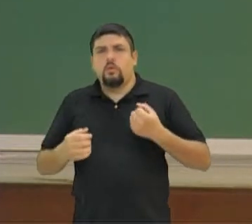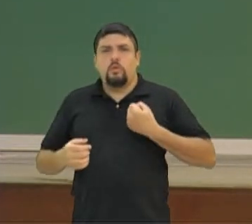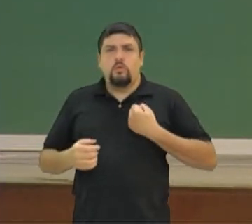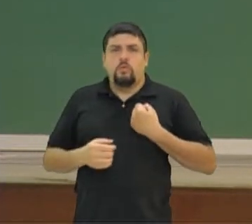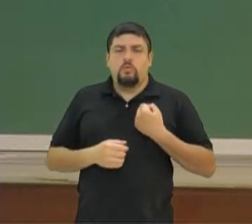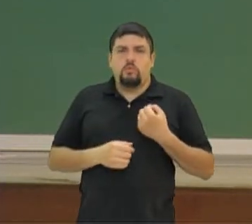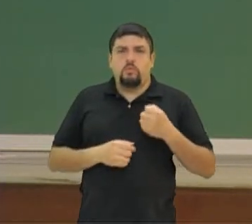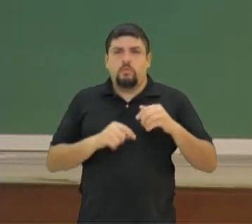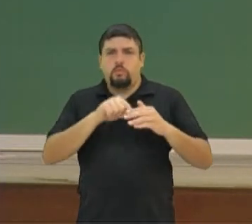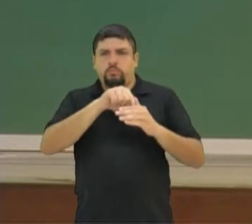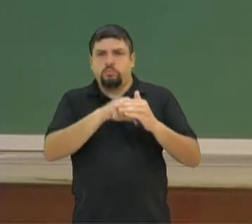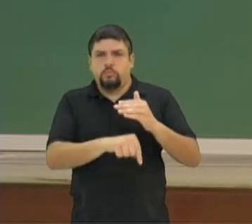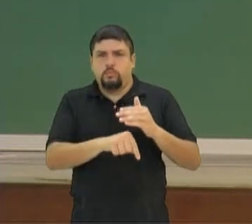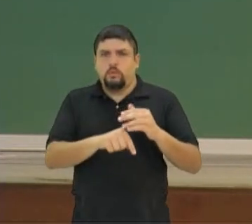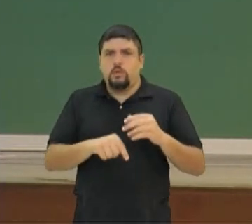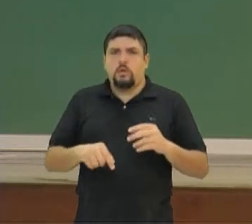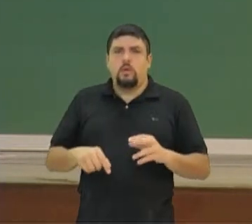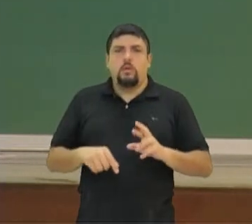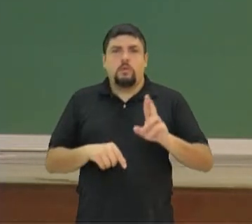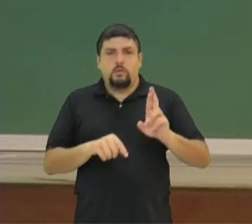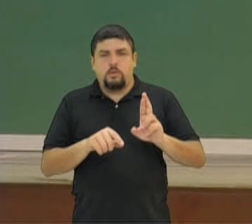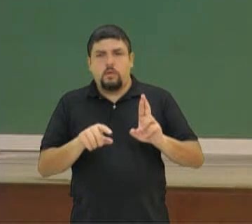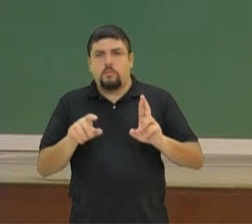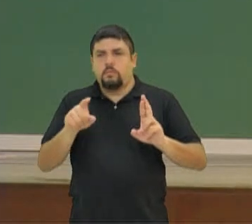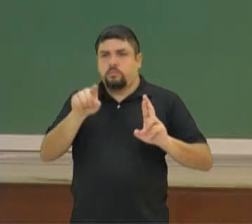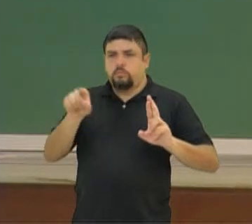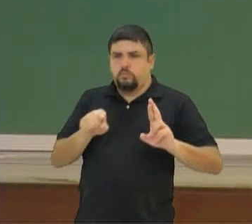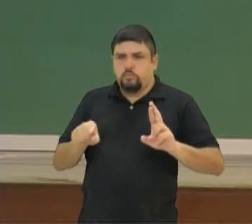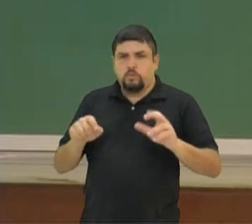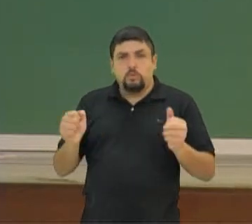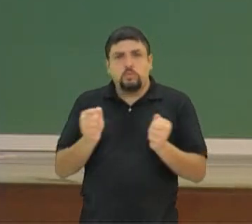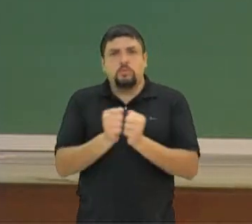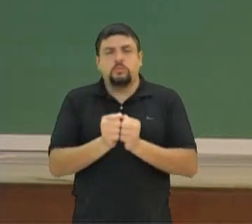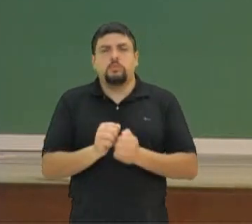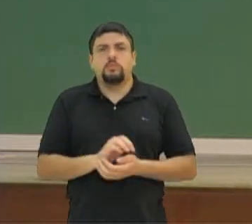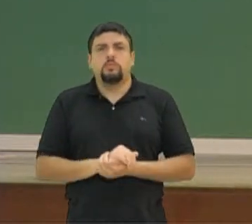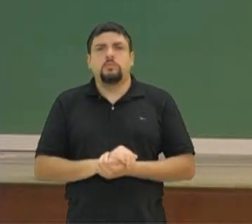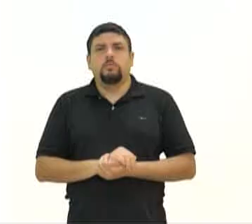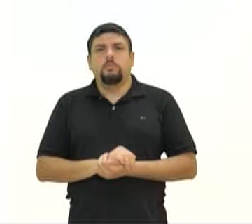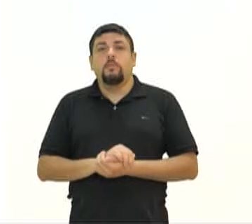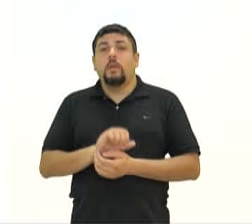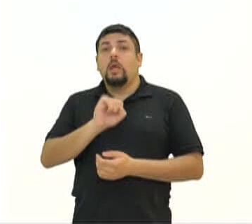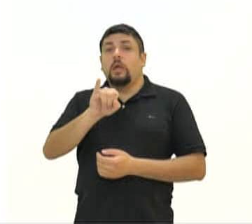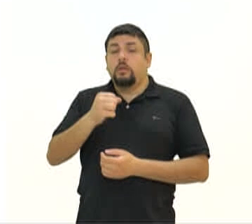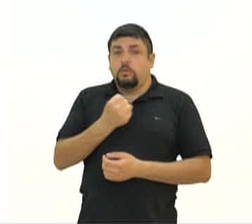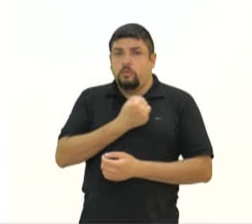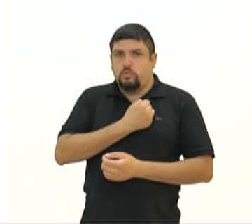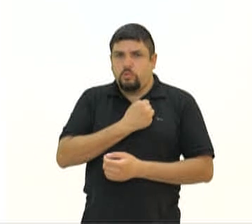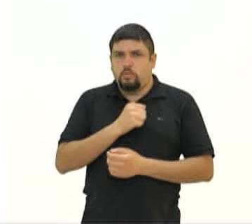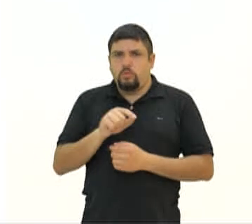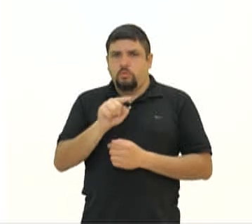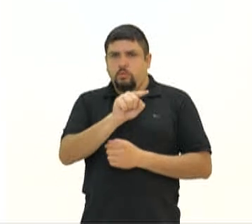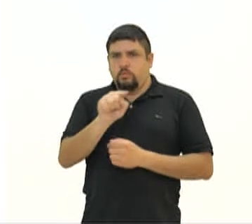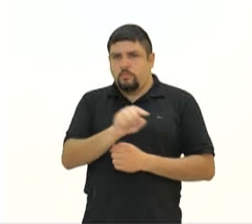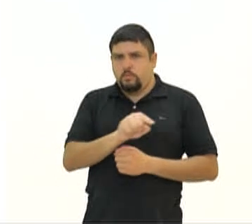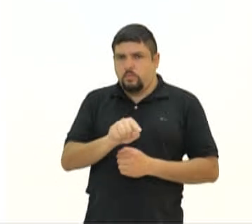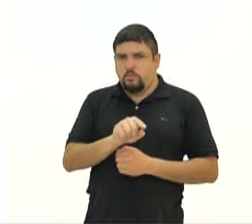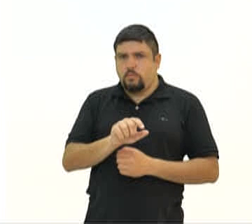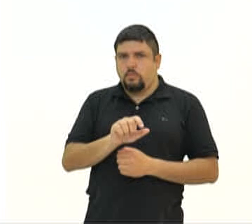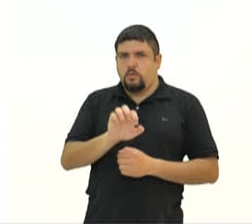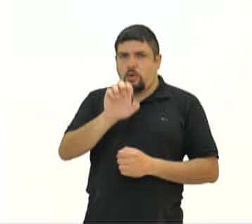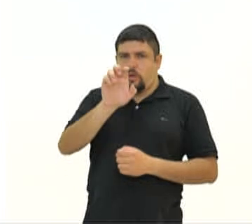seja, um número real é também um complexo. E aqui, se um número complexo z é raiz de uma